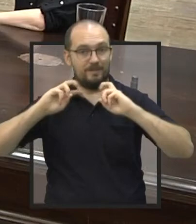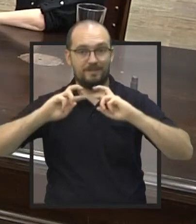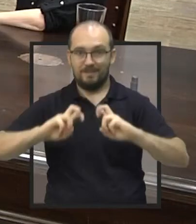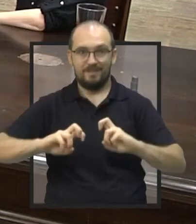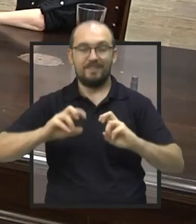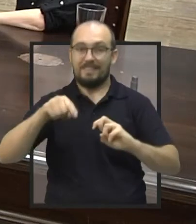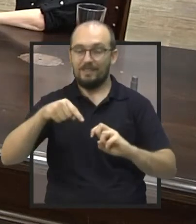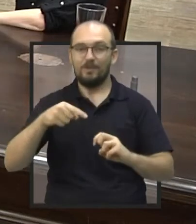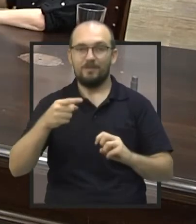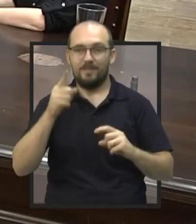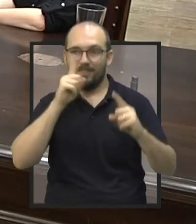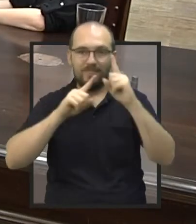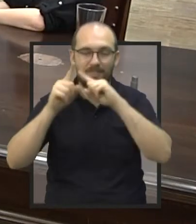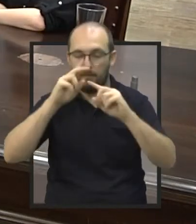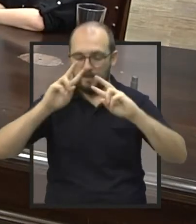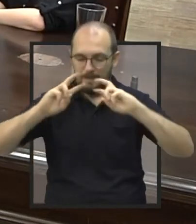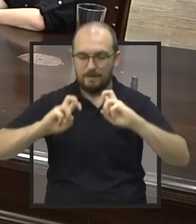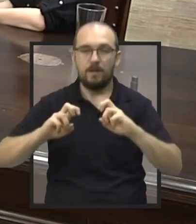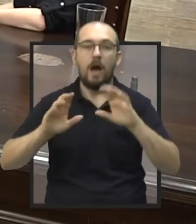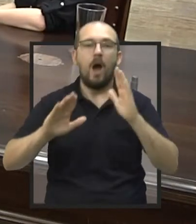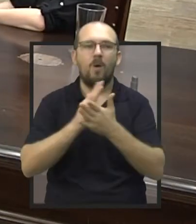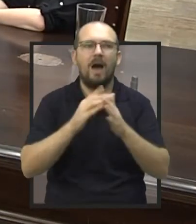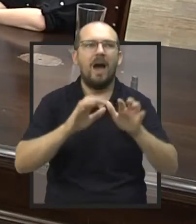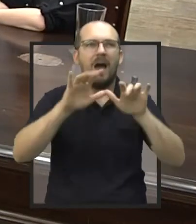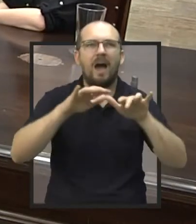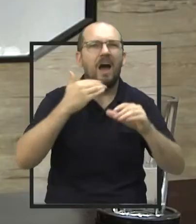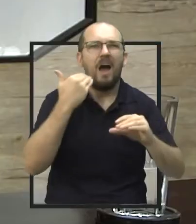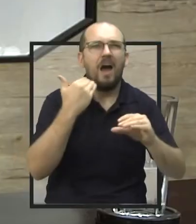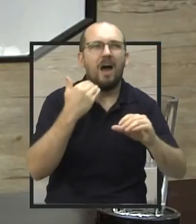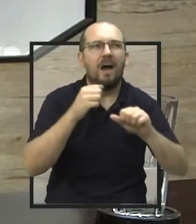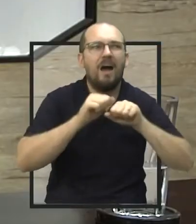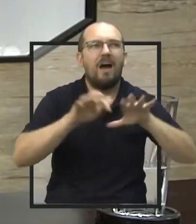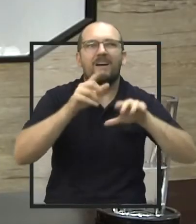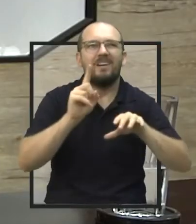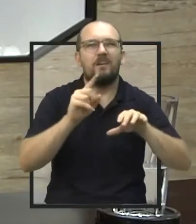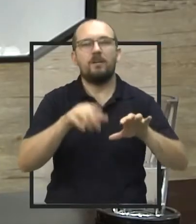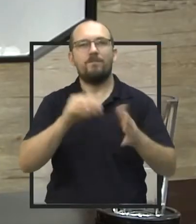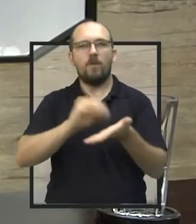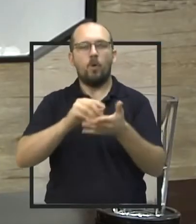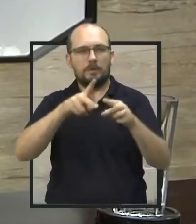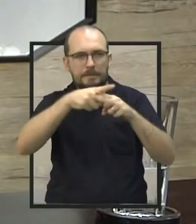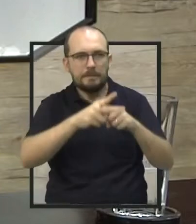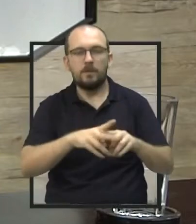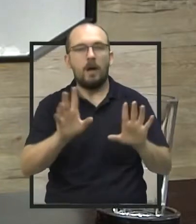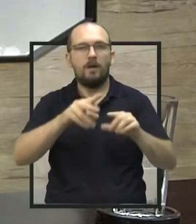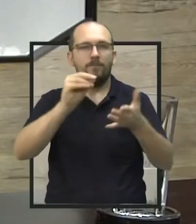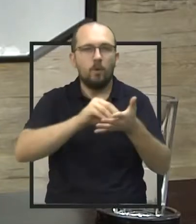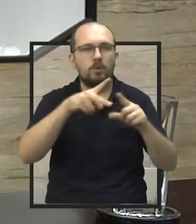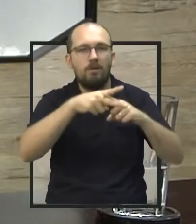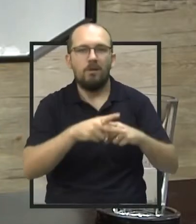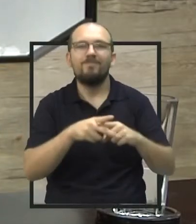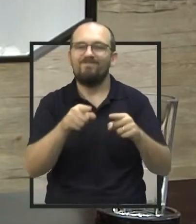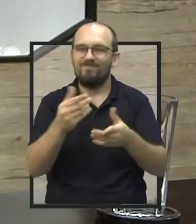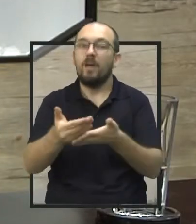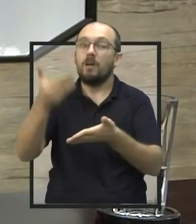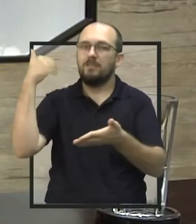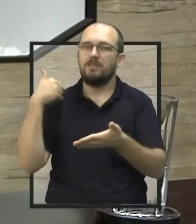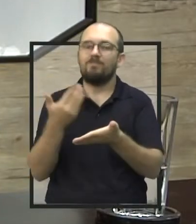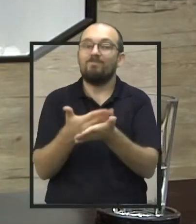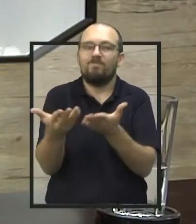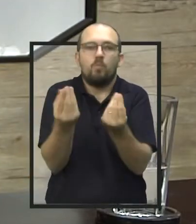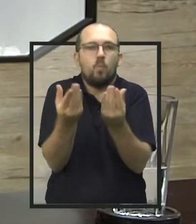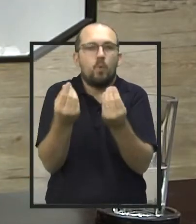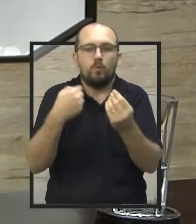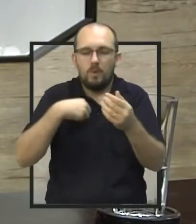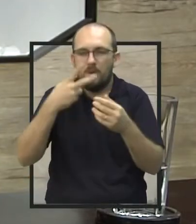que hoje, com a sua maturidade, você olha e fala, nossa, mas isso era até que uma bobagem, assim, né? Perto de tantos outros problemas